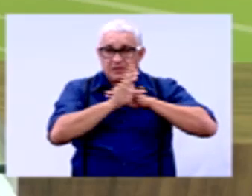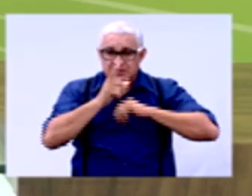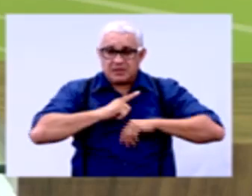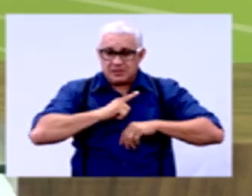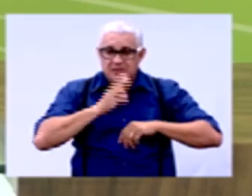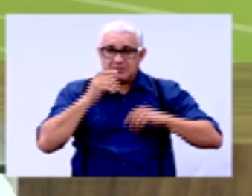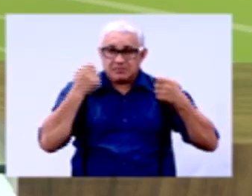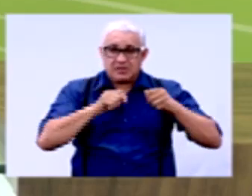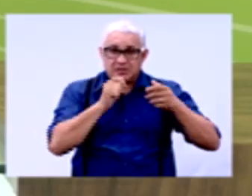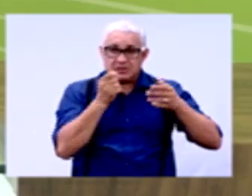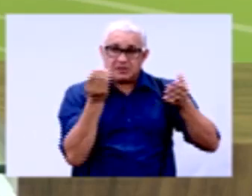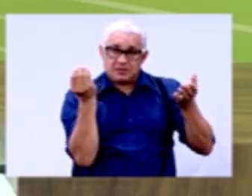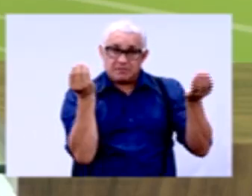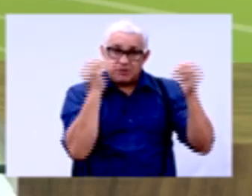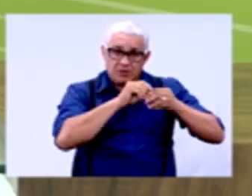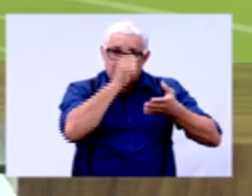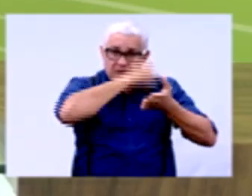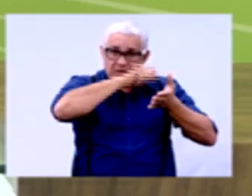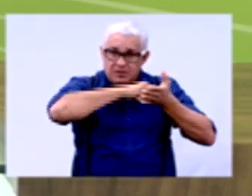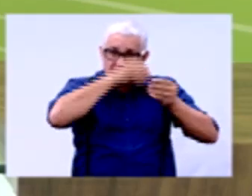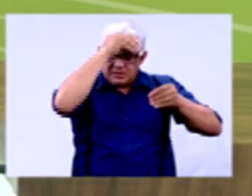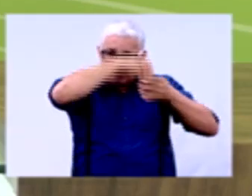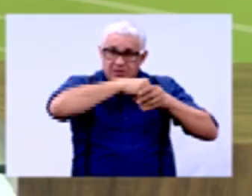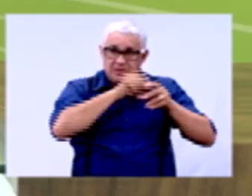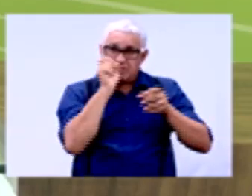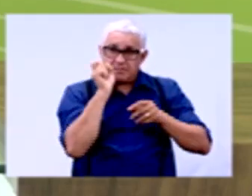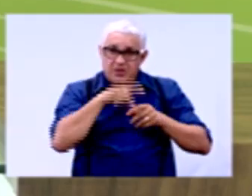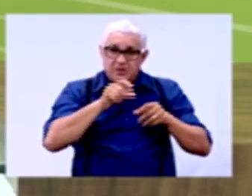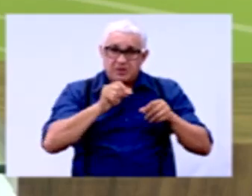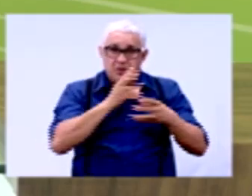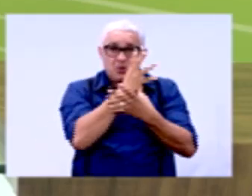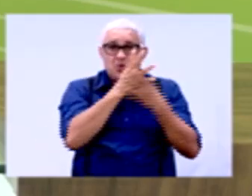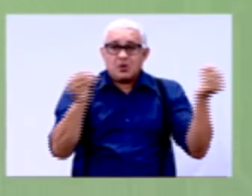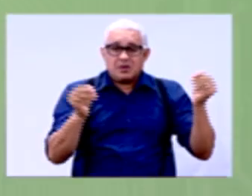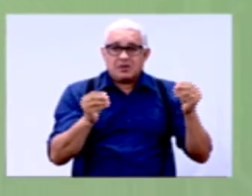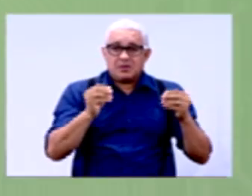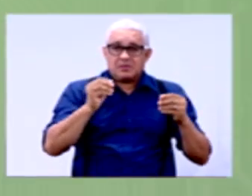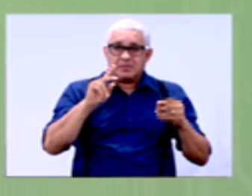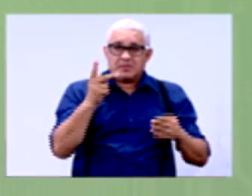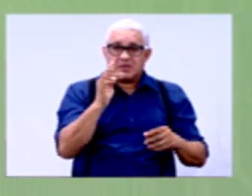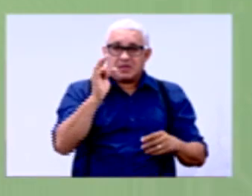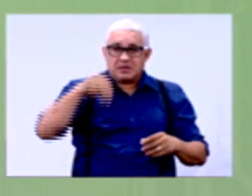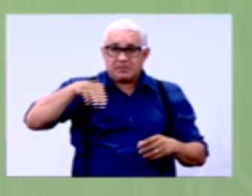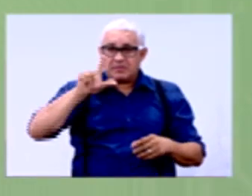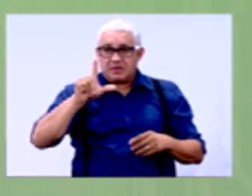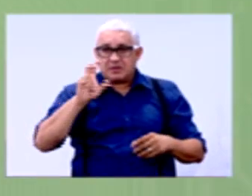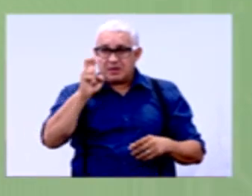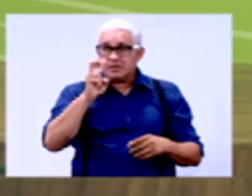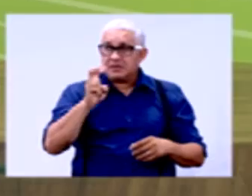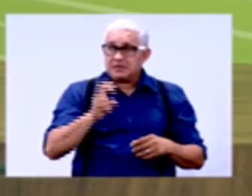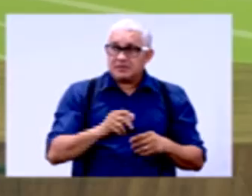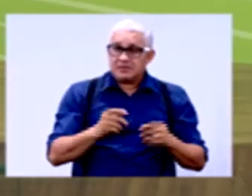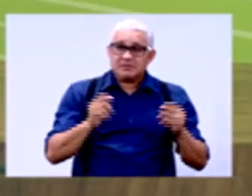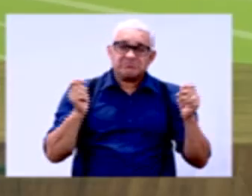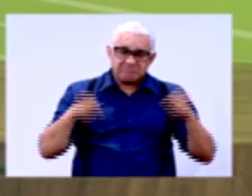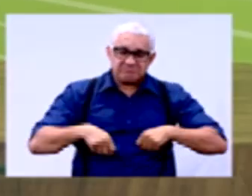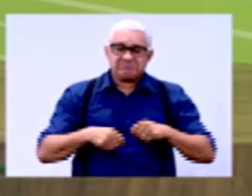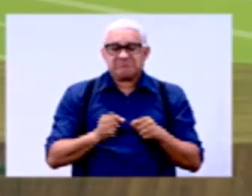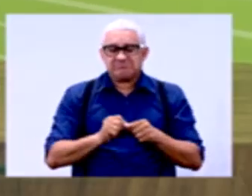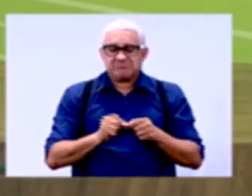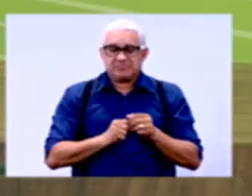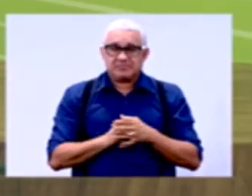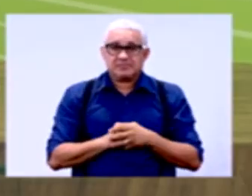você deve escrever lá dentro, quando você clica e aquilo some, o HTML5 já possibilita isso